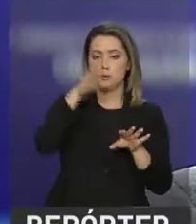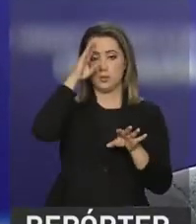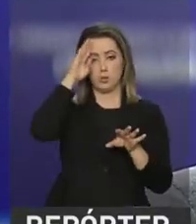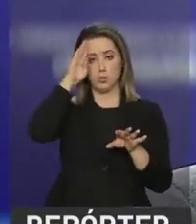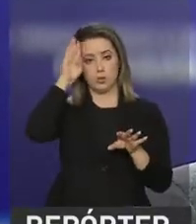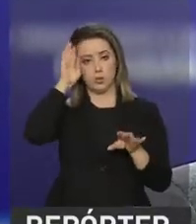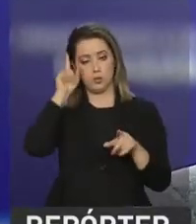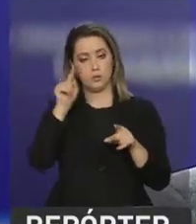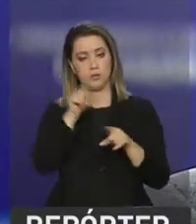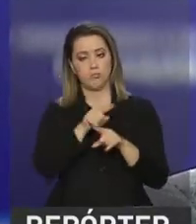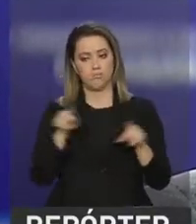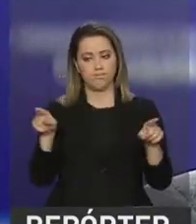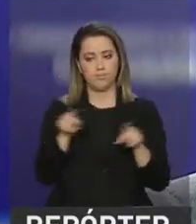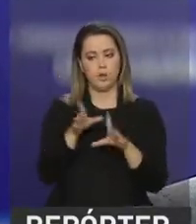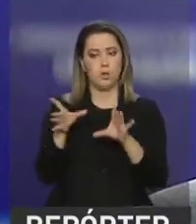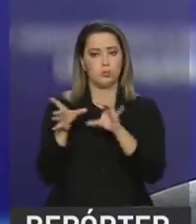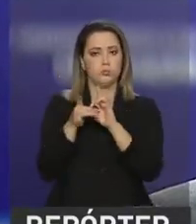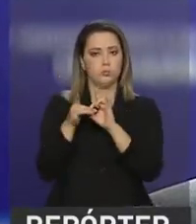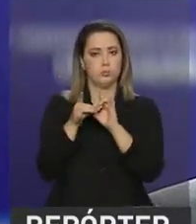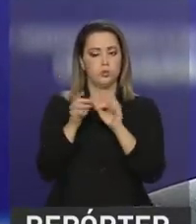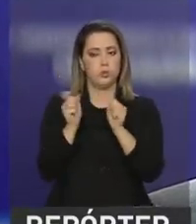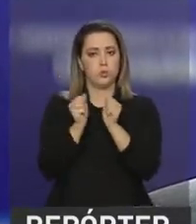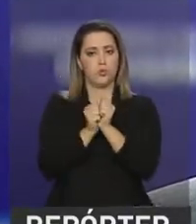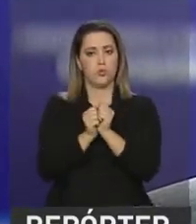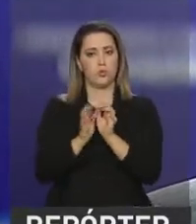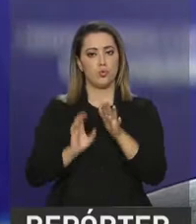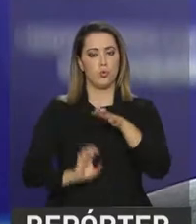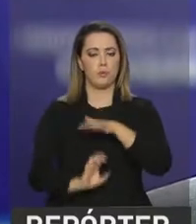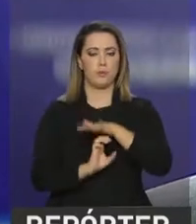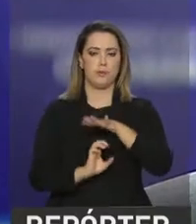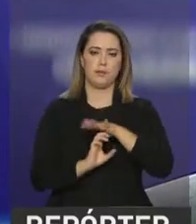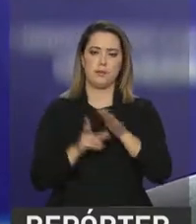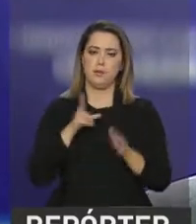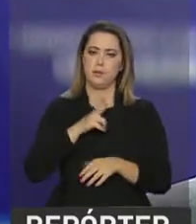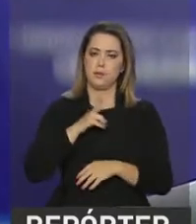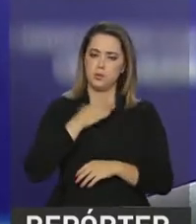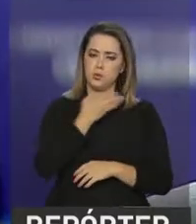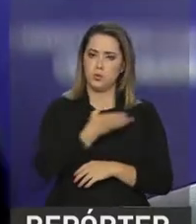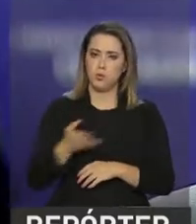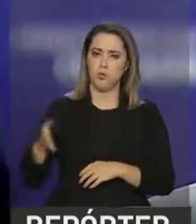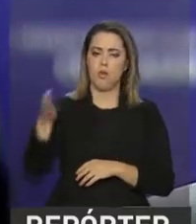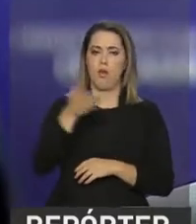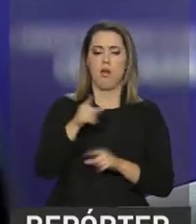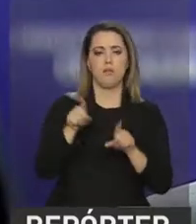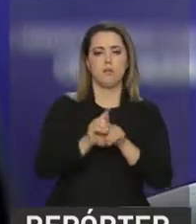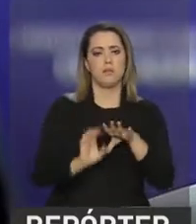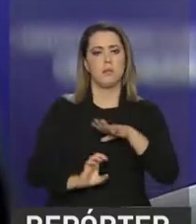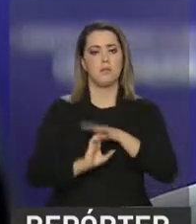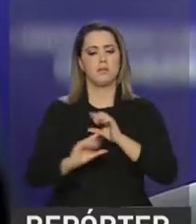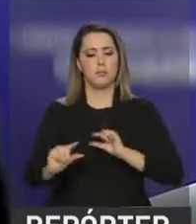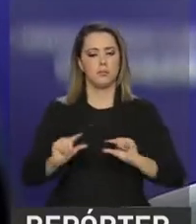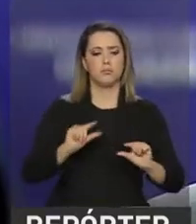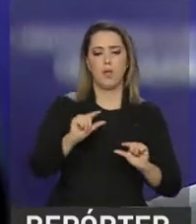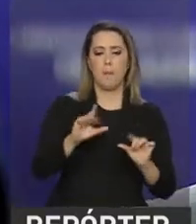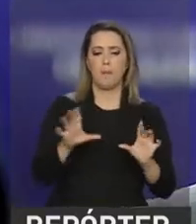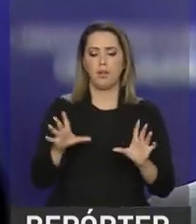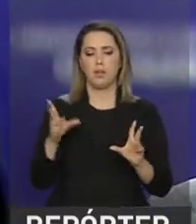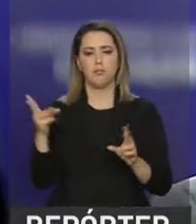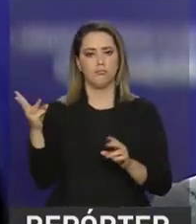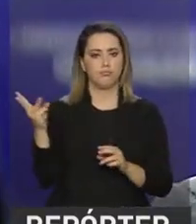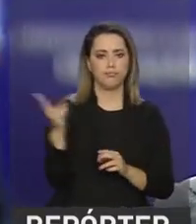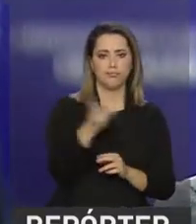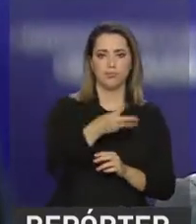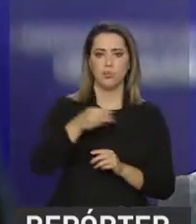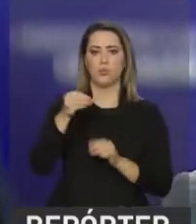país com a iniciativa privada e principalmente com os pequenos empreendedores aqueles que